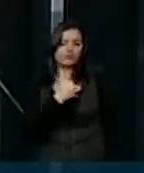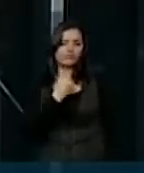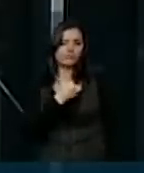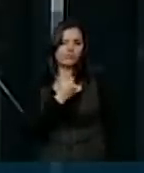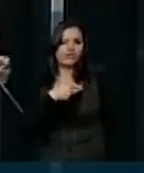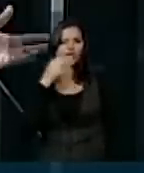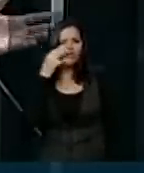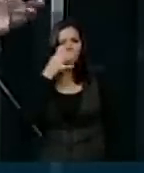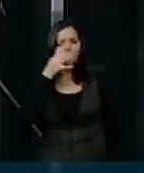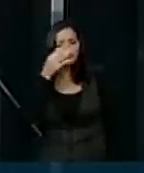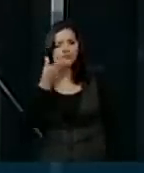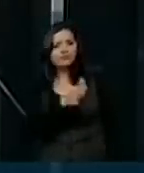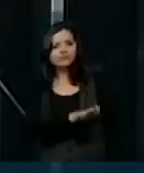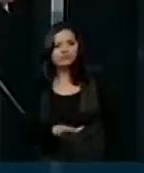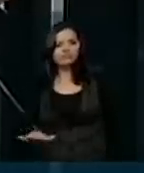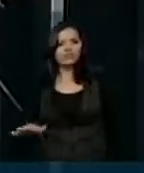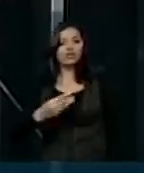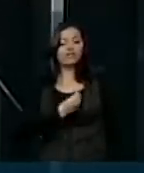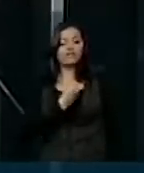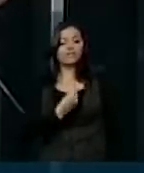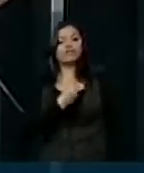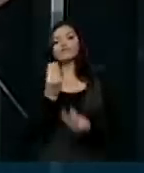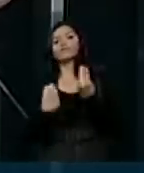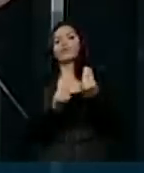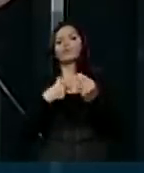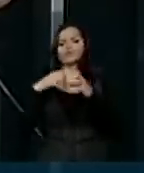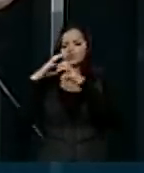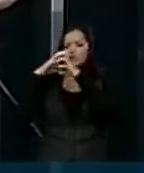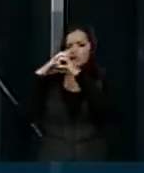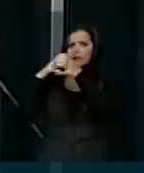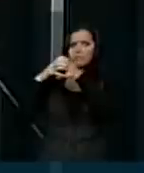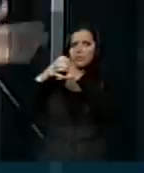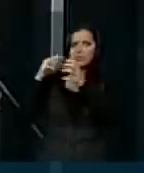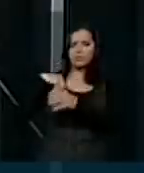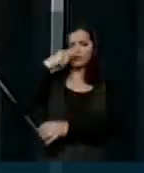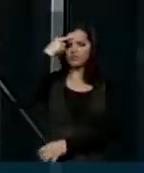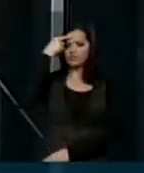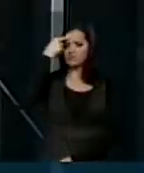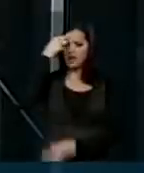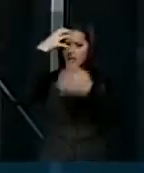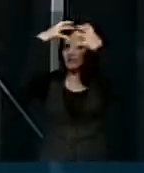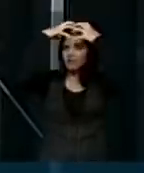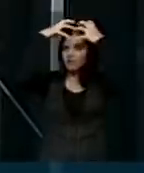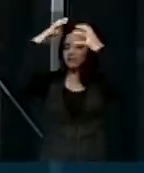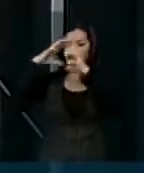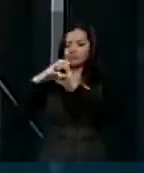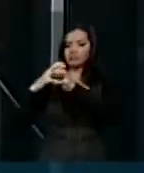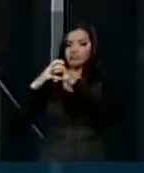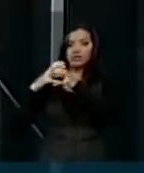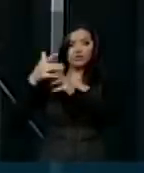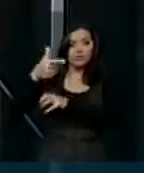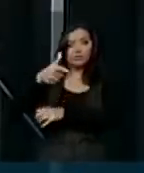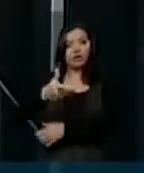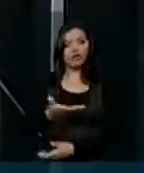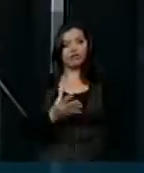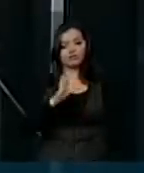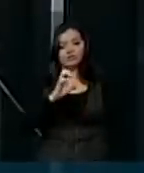menina e ela vive inexplicavelmente sem cérebro, feliz ao lado dos seus